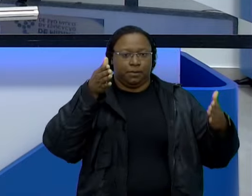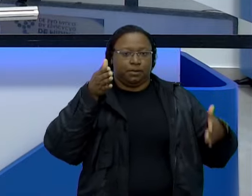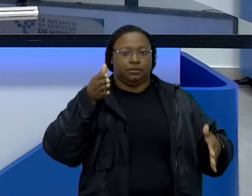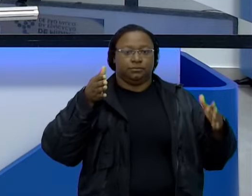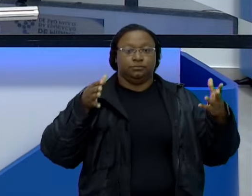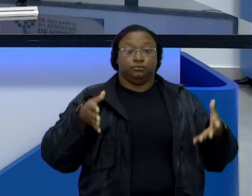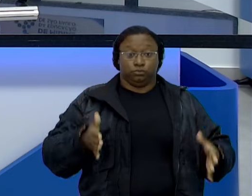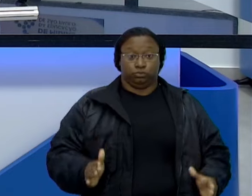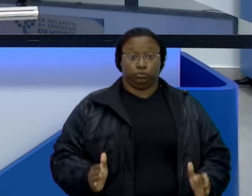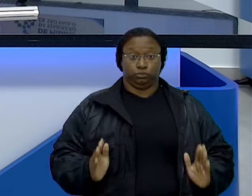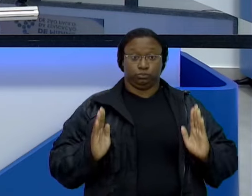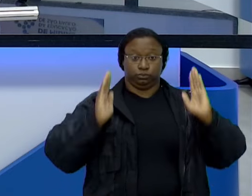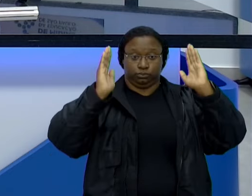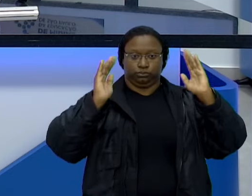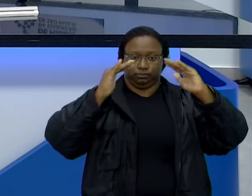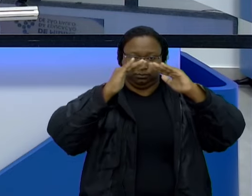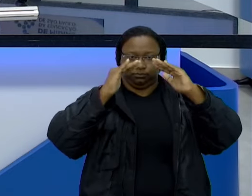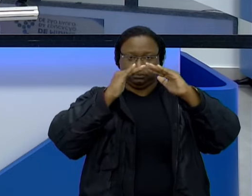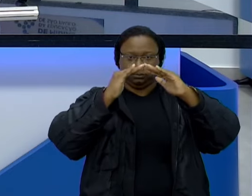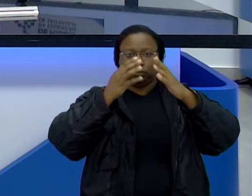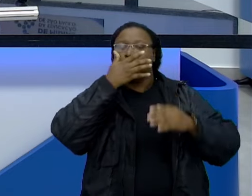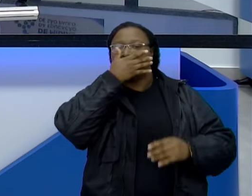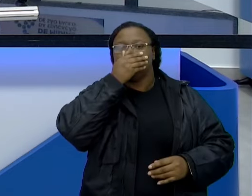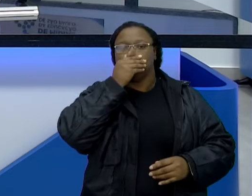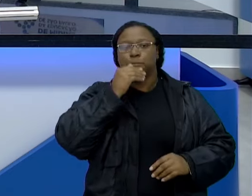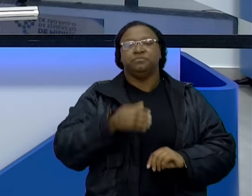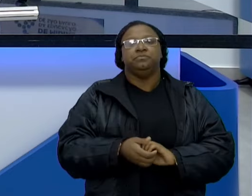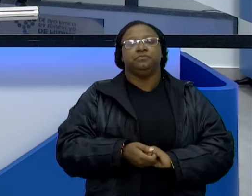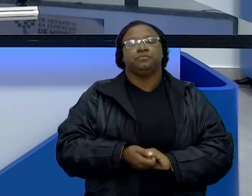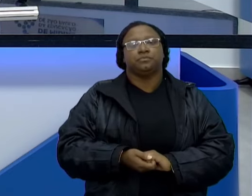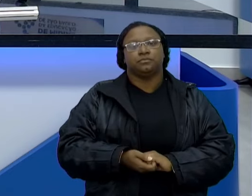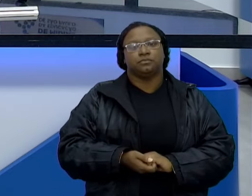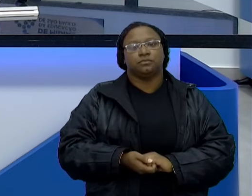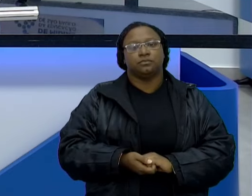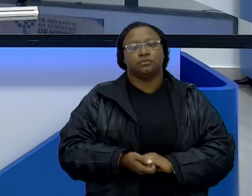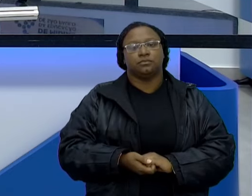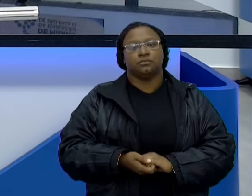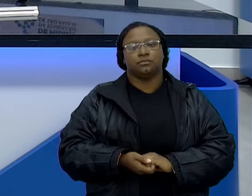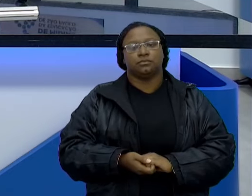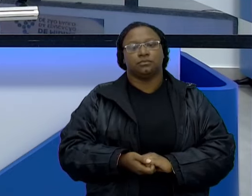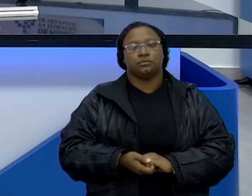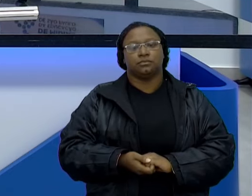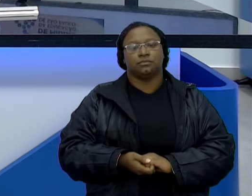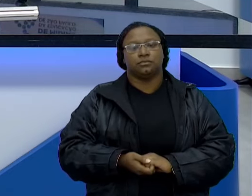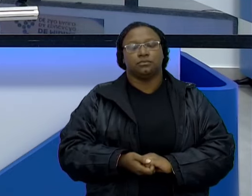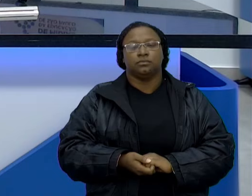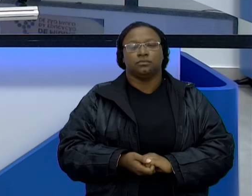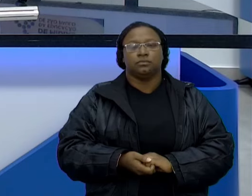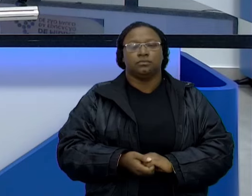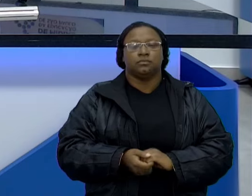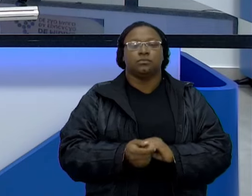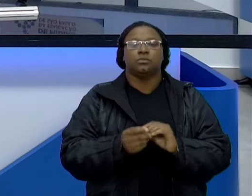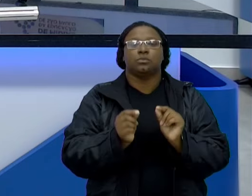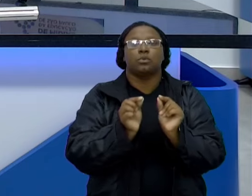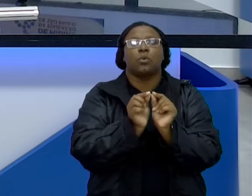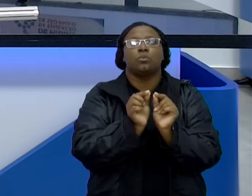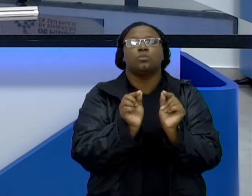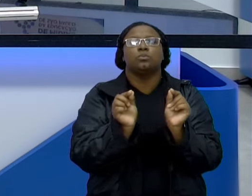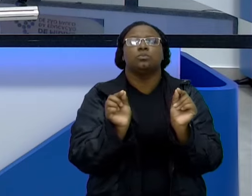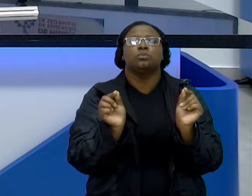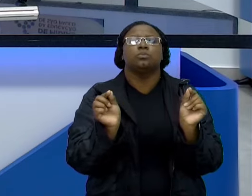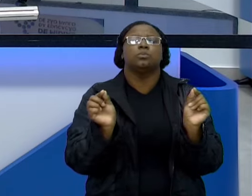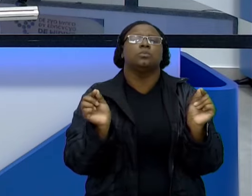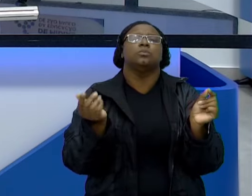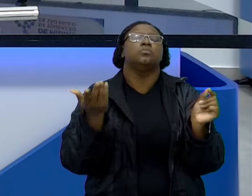acham? Ó, a gente só precisa fazer o seguinte, ó. Quanto será que mede essa caixa